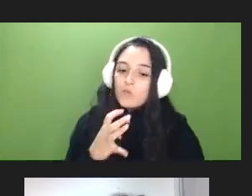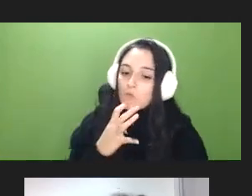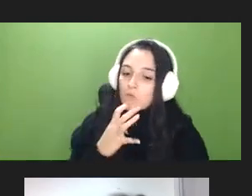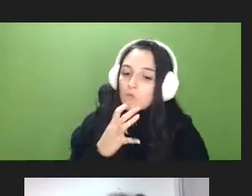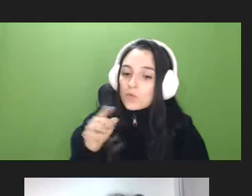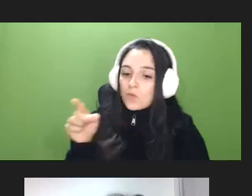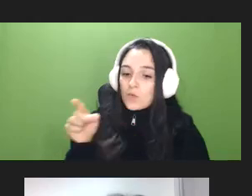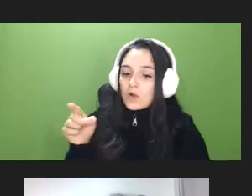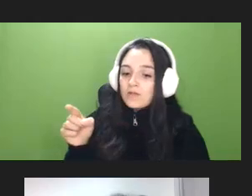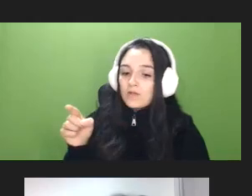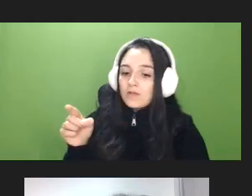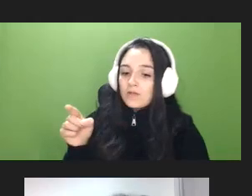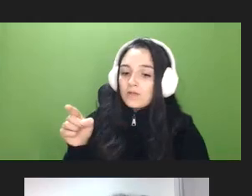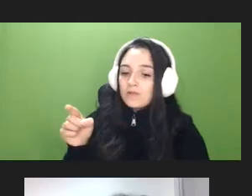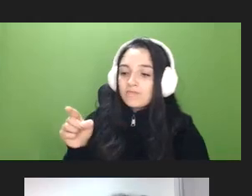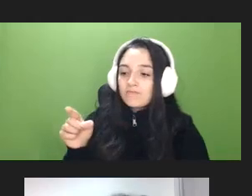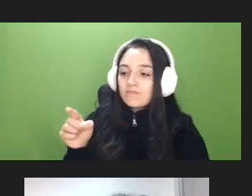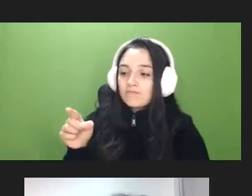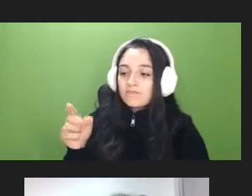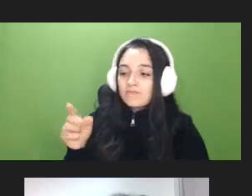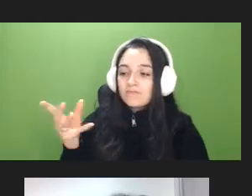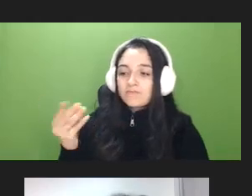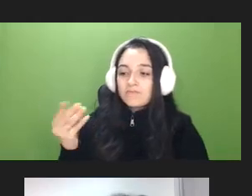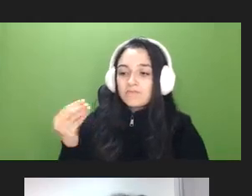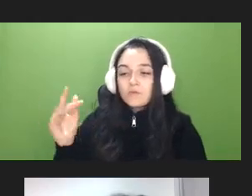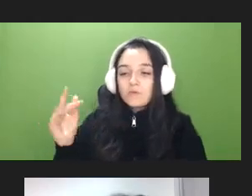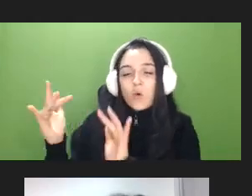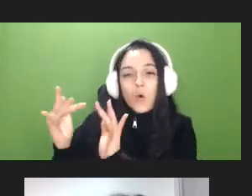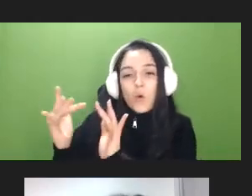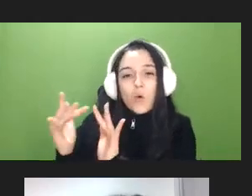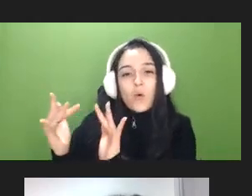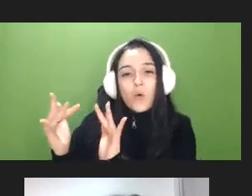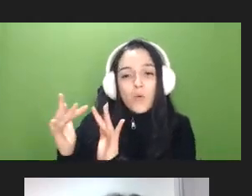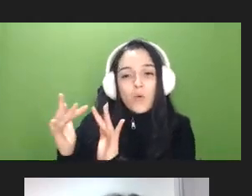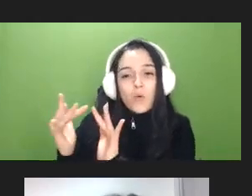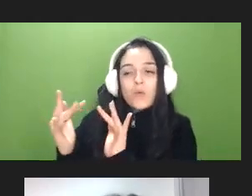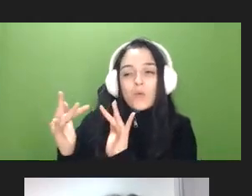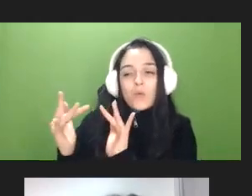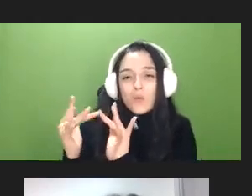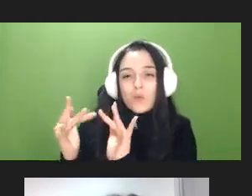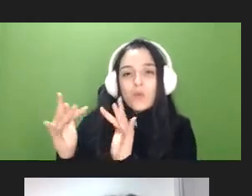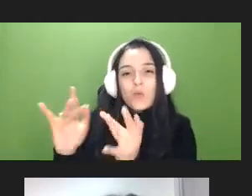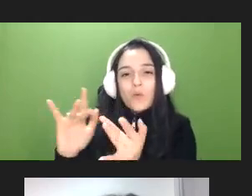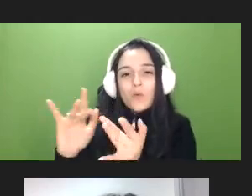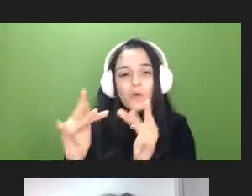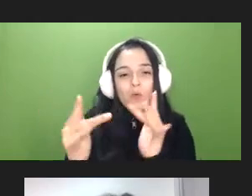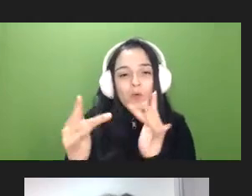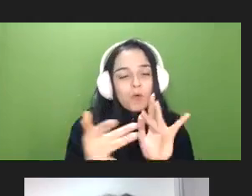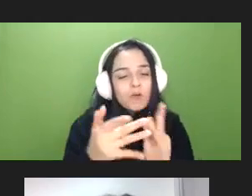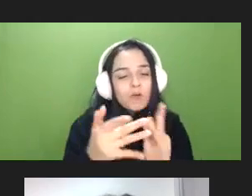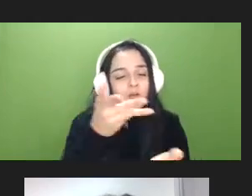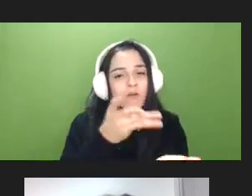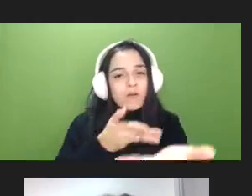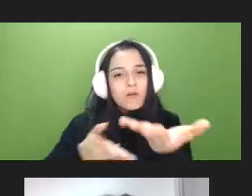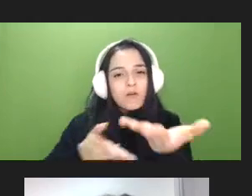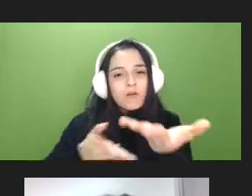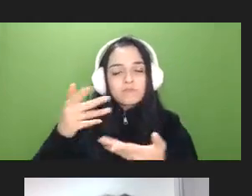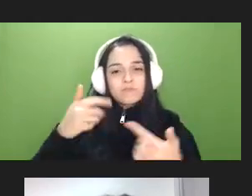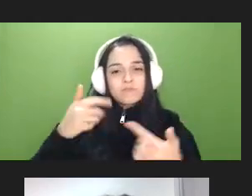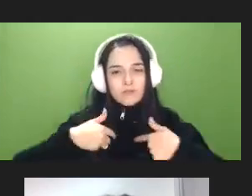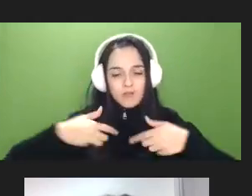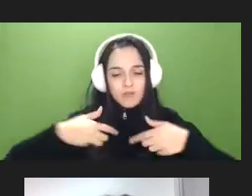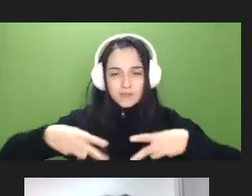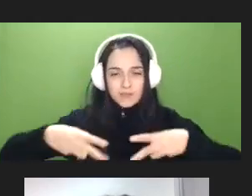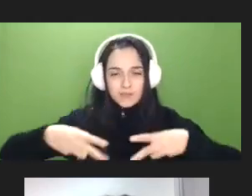na prática, me fez pensar nessa lacuna que eu percebia na minha formação